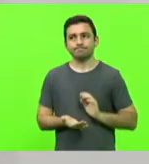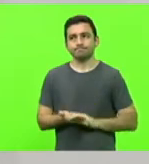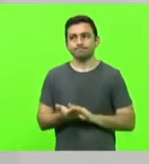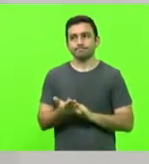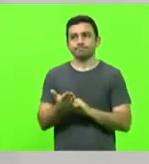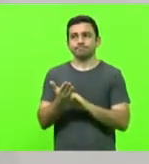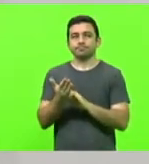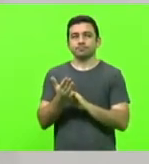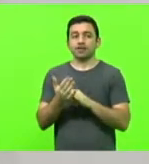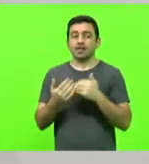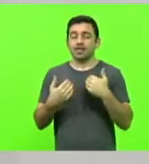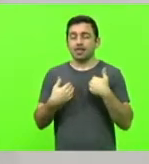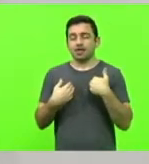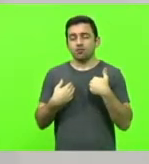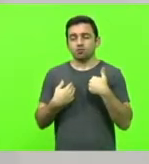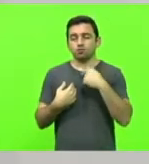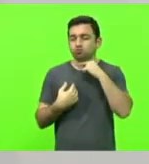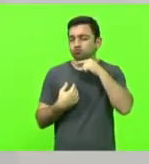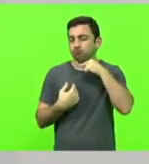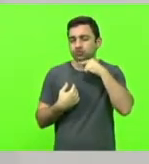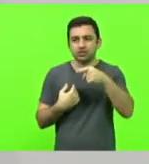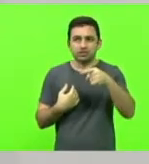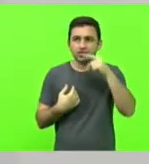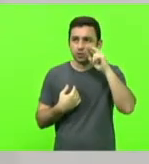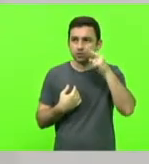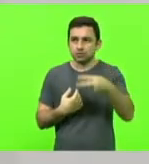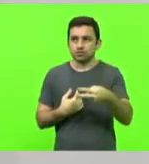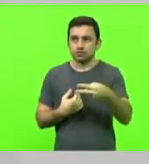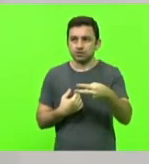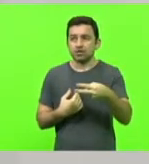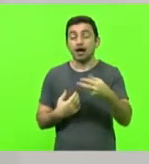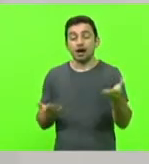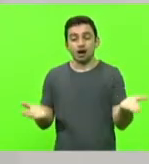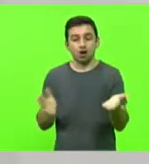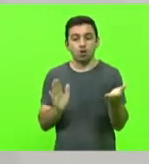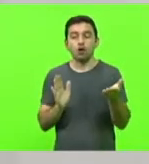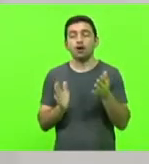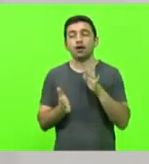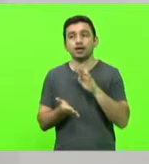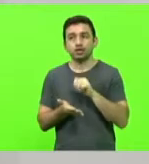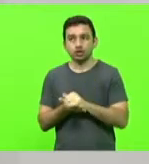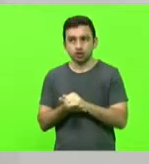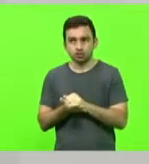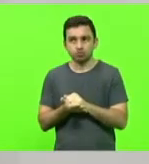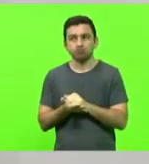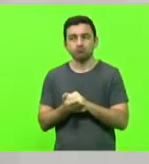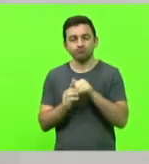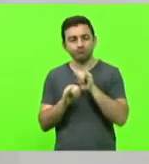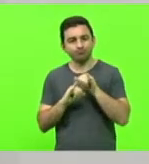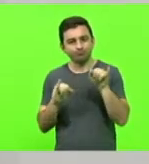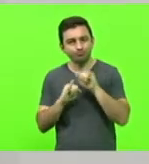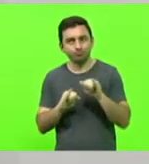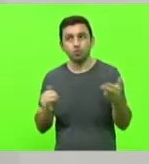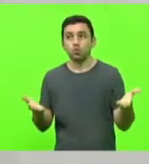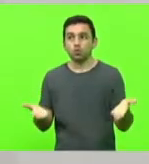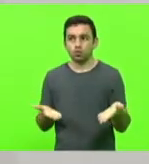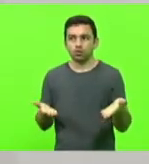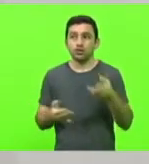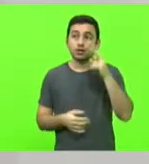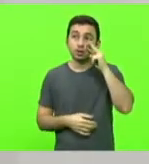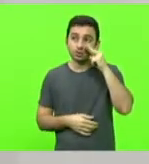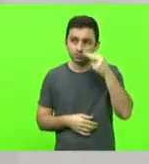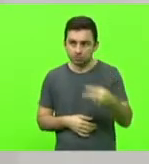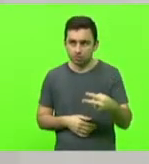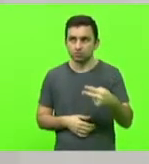esse reconhecimento na semana passada, mas deixo registrado na tribuna de hoje o reconhecimento